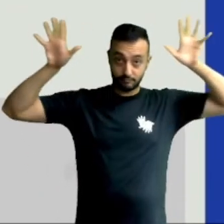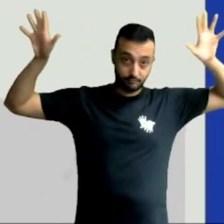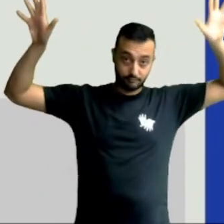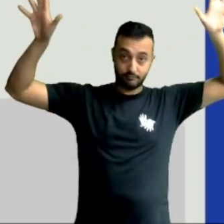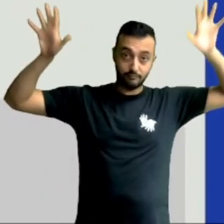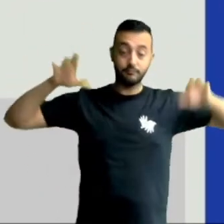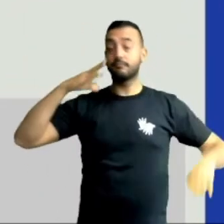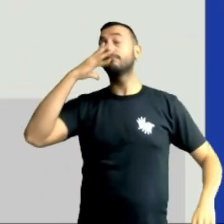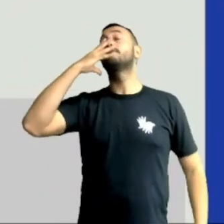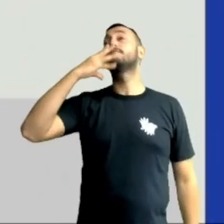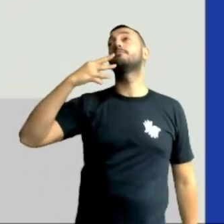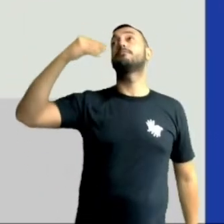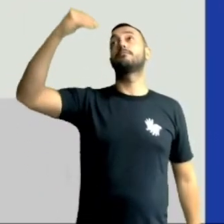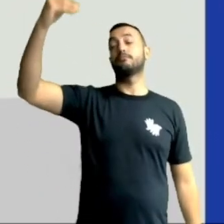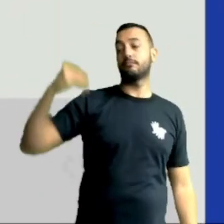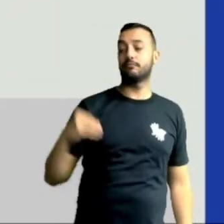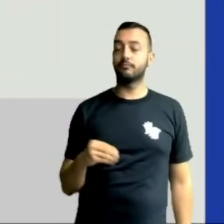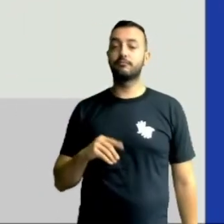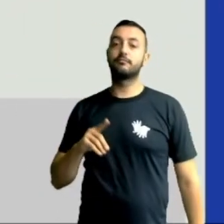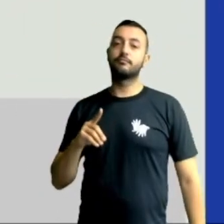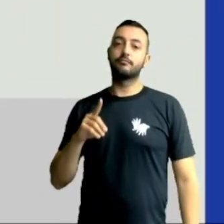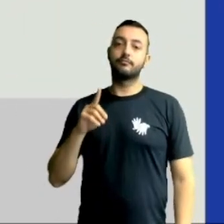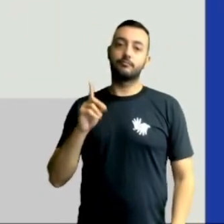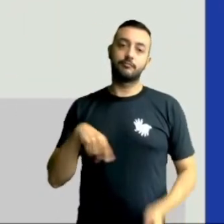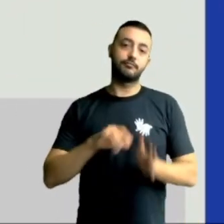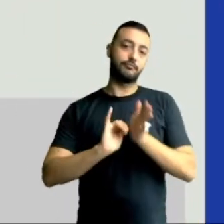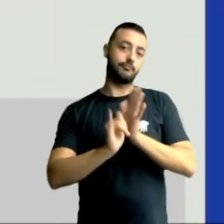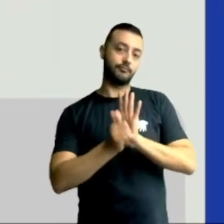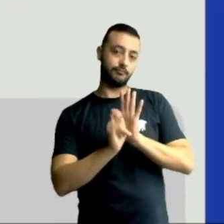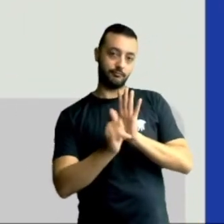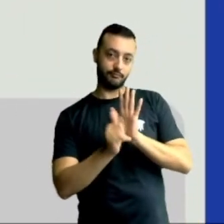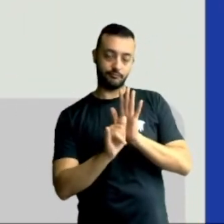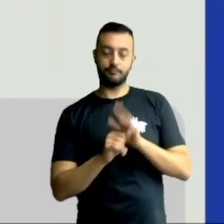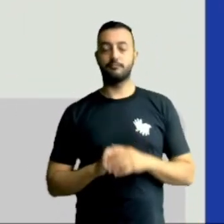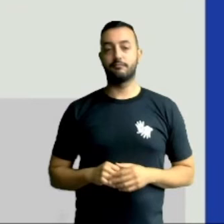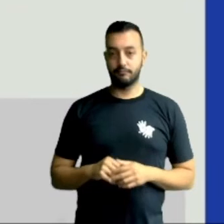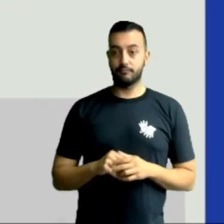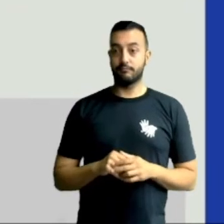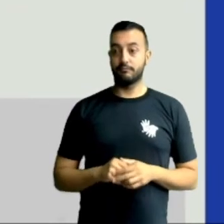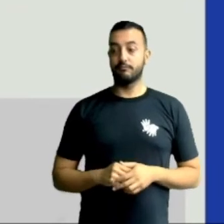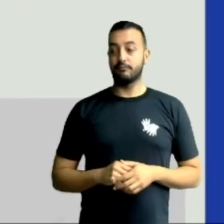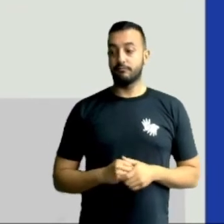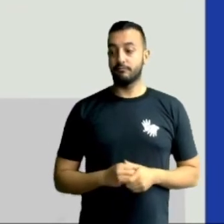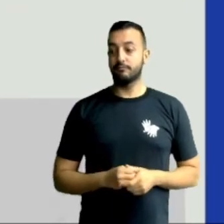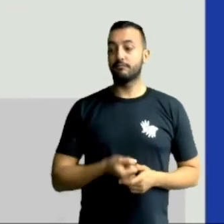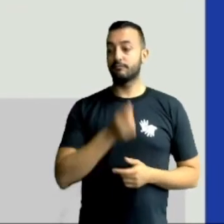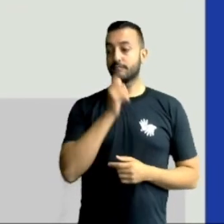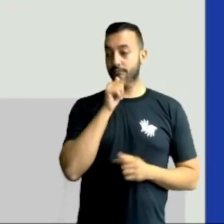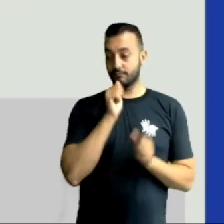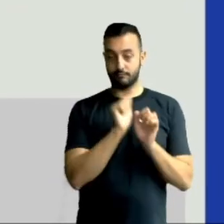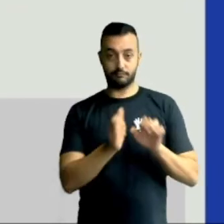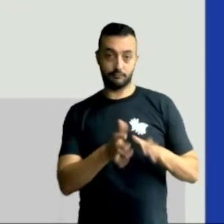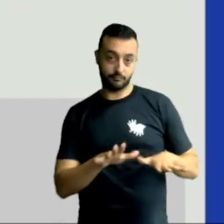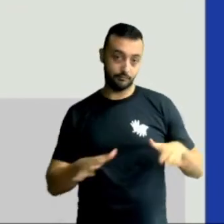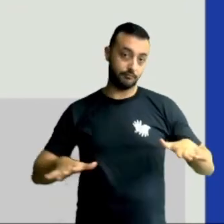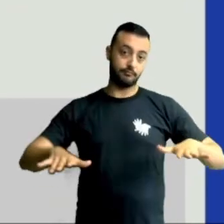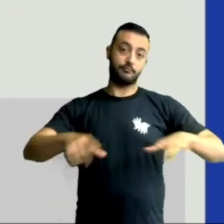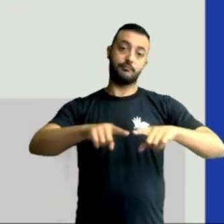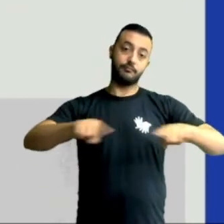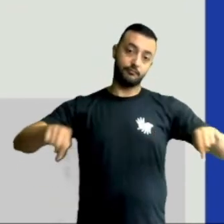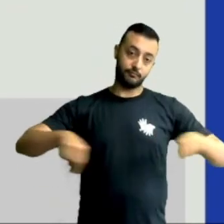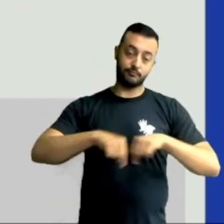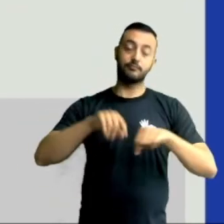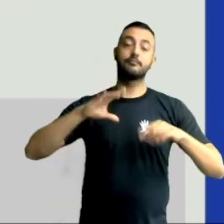É uma fábula, certo? De La Fontaine. Então vamos lá. A água do lago estava tão limpa